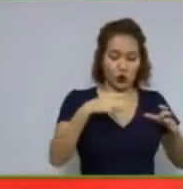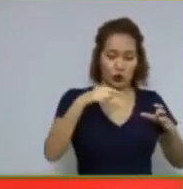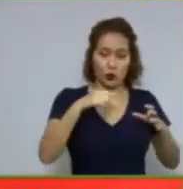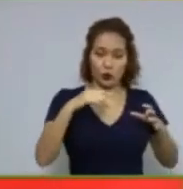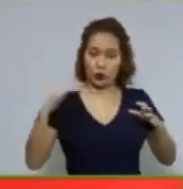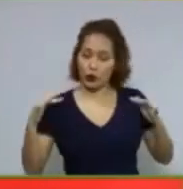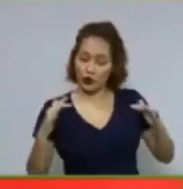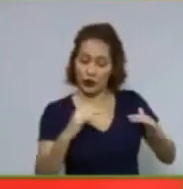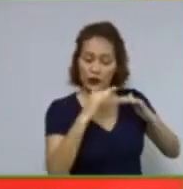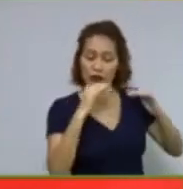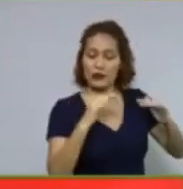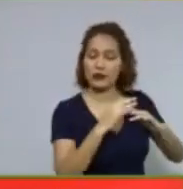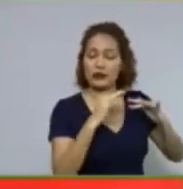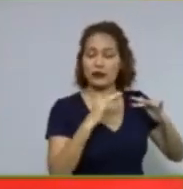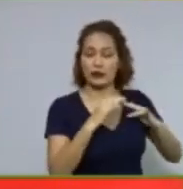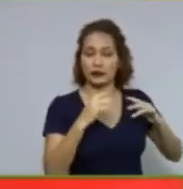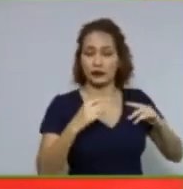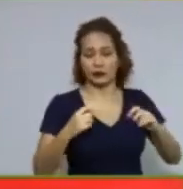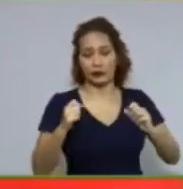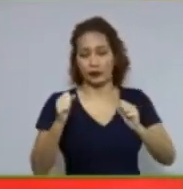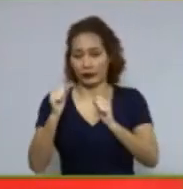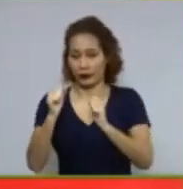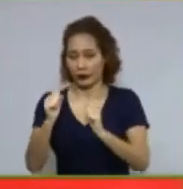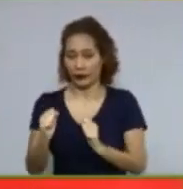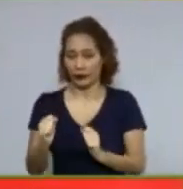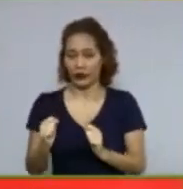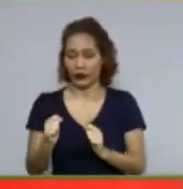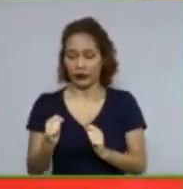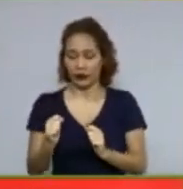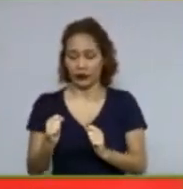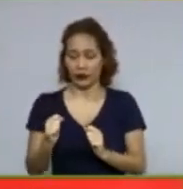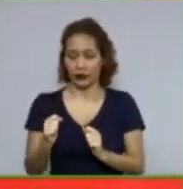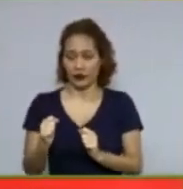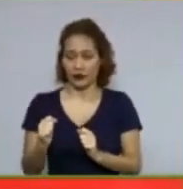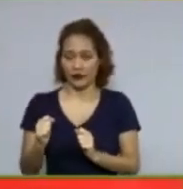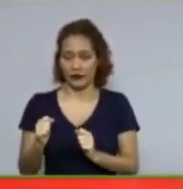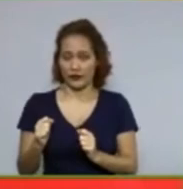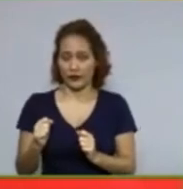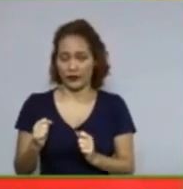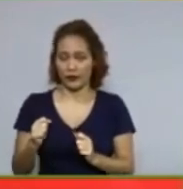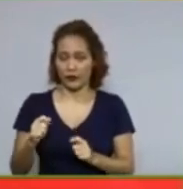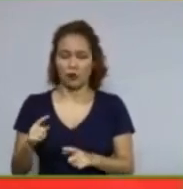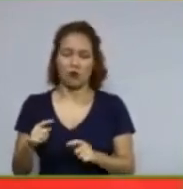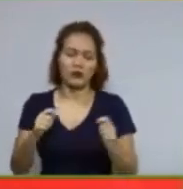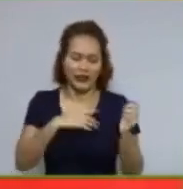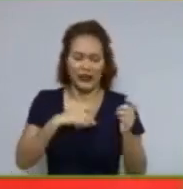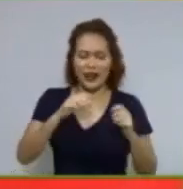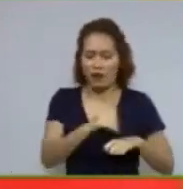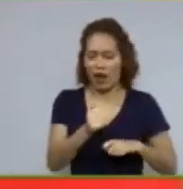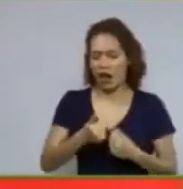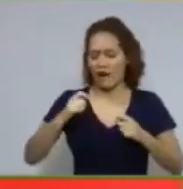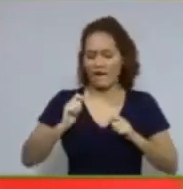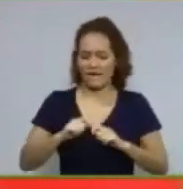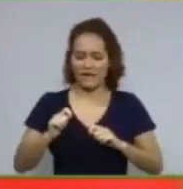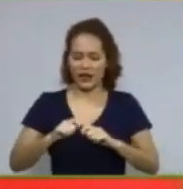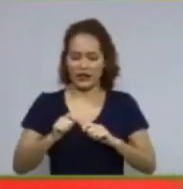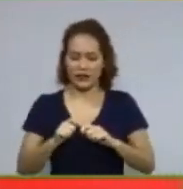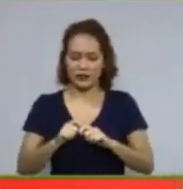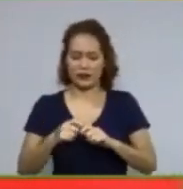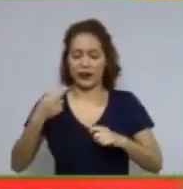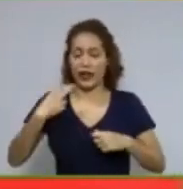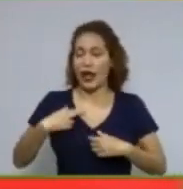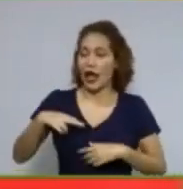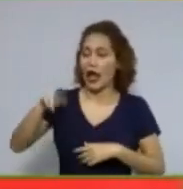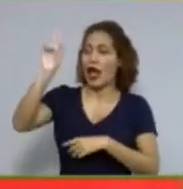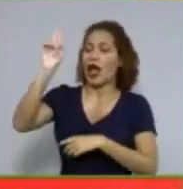para que nós possamos fortalecer a representação Comunitária essa representação Comunitária